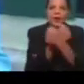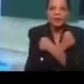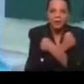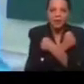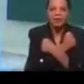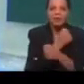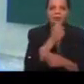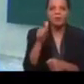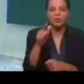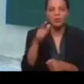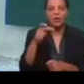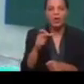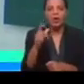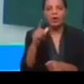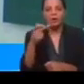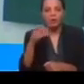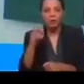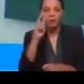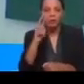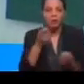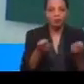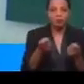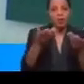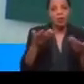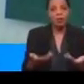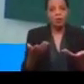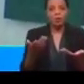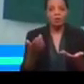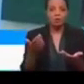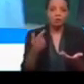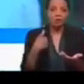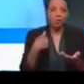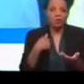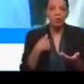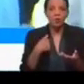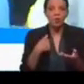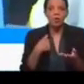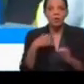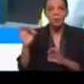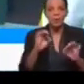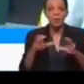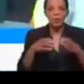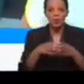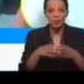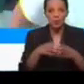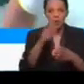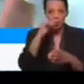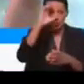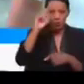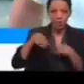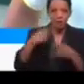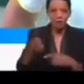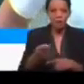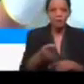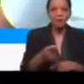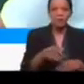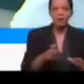Covões, para ver a organização, e agora tenho que ir para o Conselho de Ministros amanhã. Teve uma demissão hoje no seu governo? Sim,